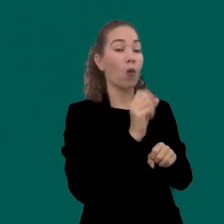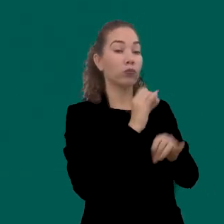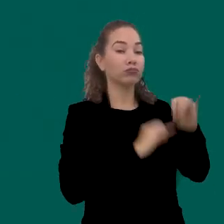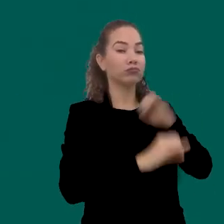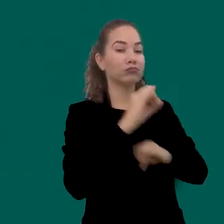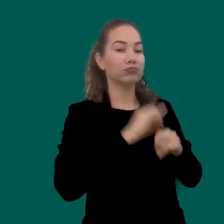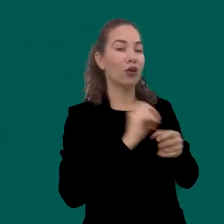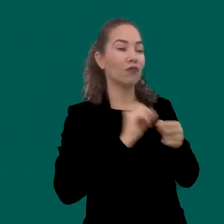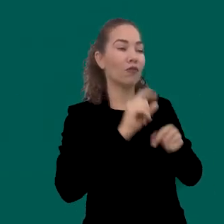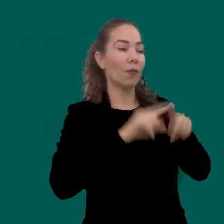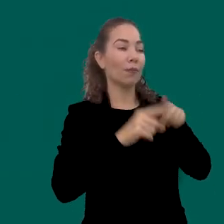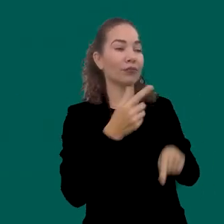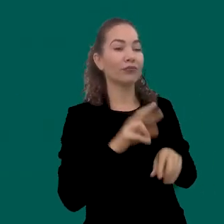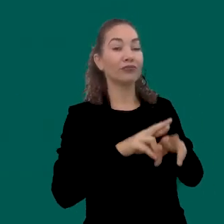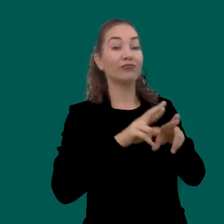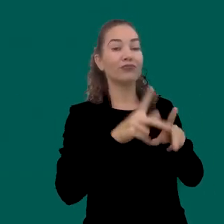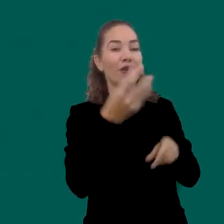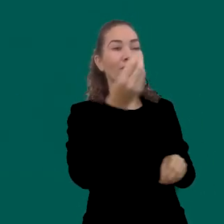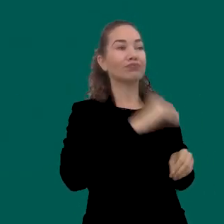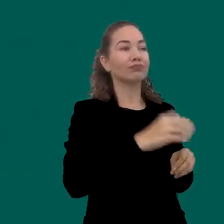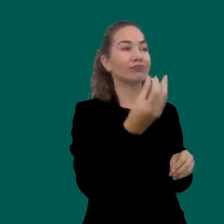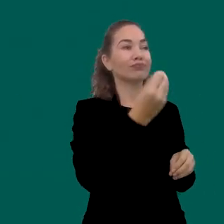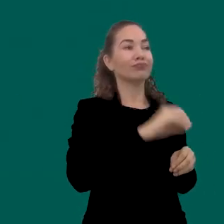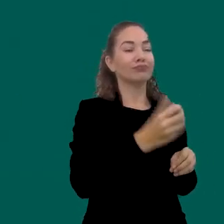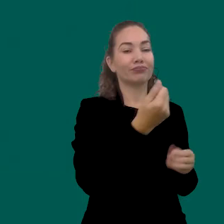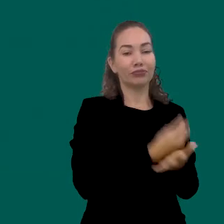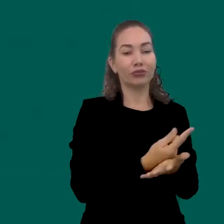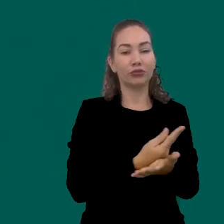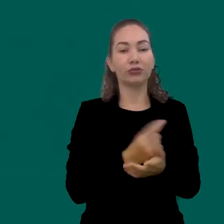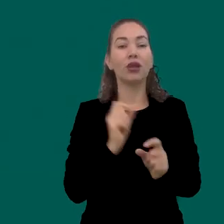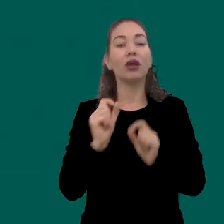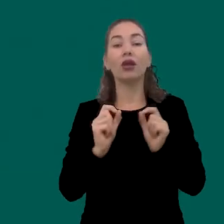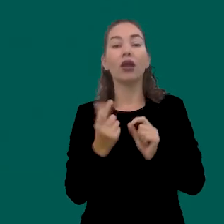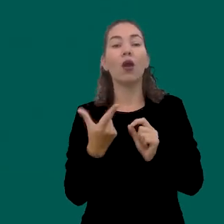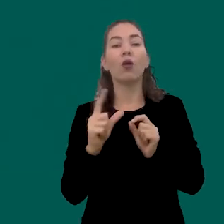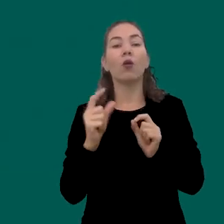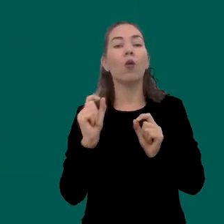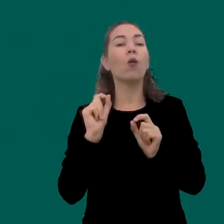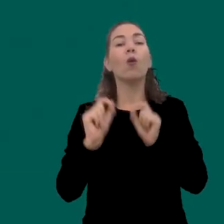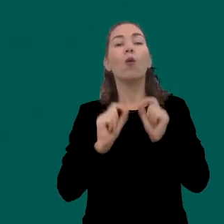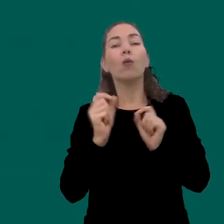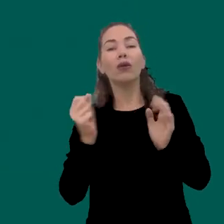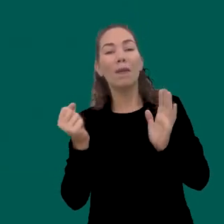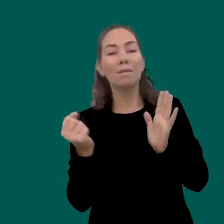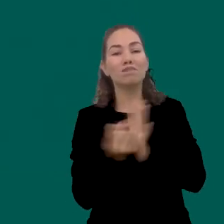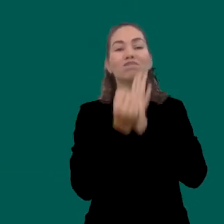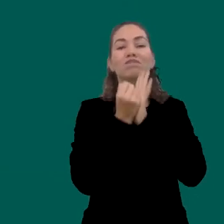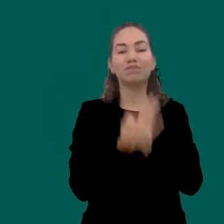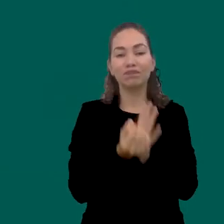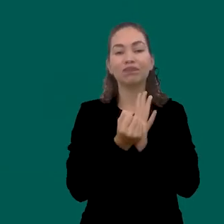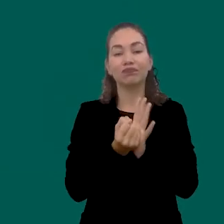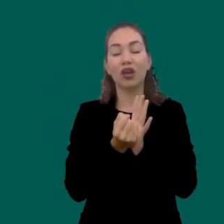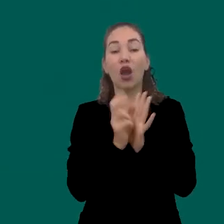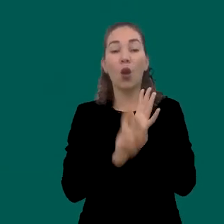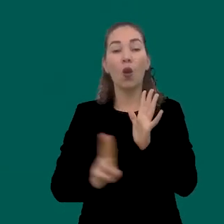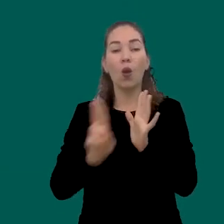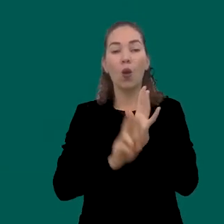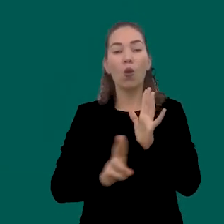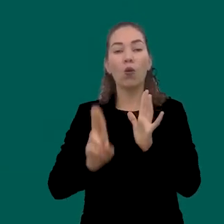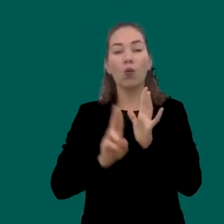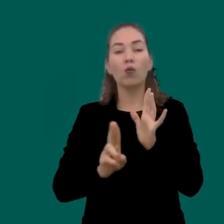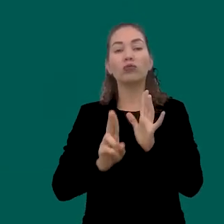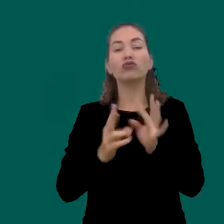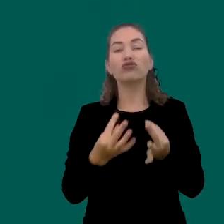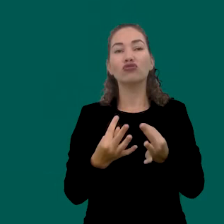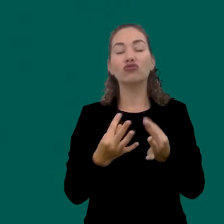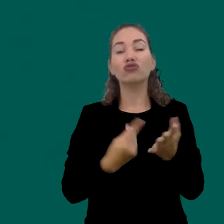colocando produtos diferentes. E a outra coisa é o quanto impacta o uso de tecnologias móveis nessa bagunça toda.